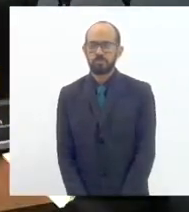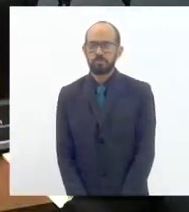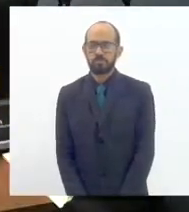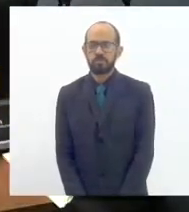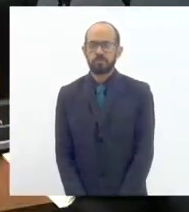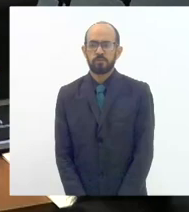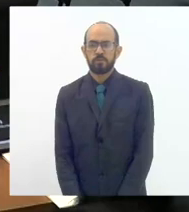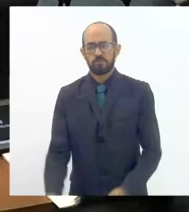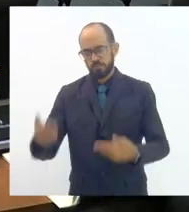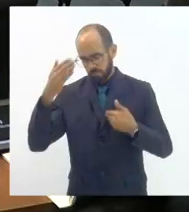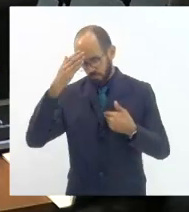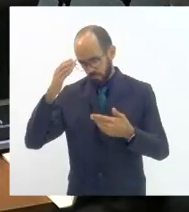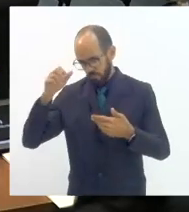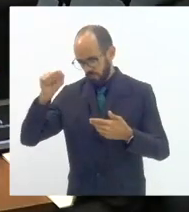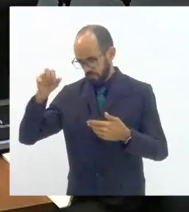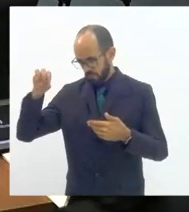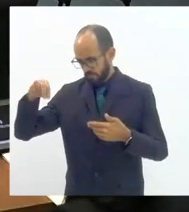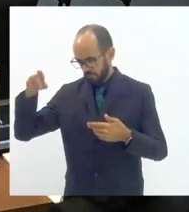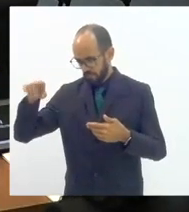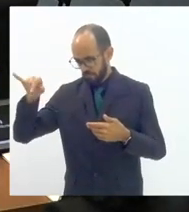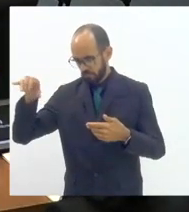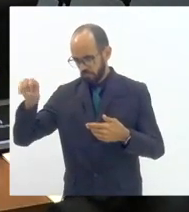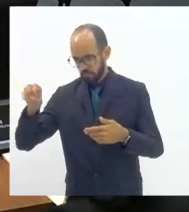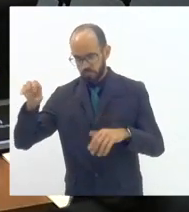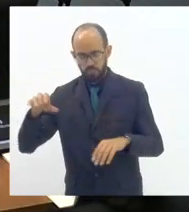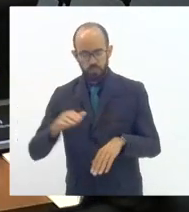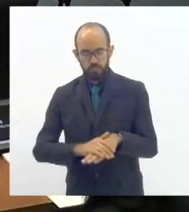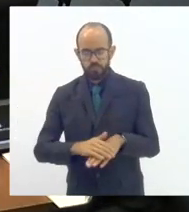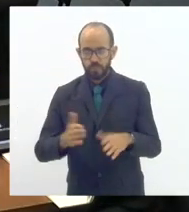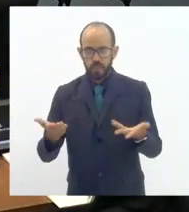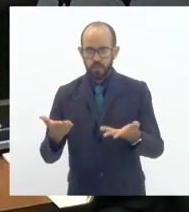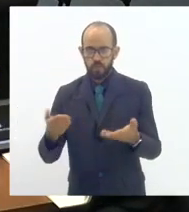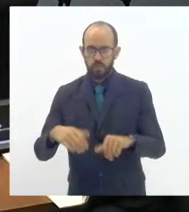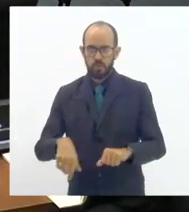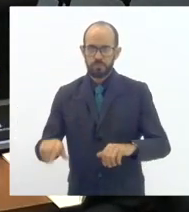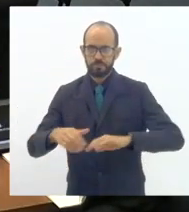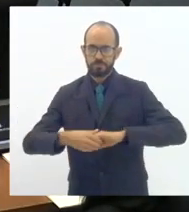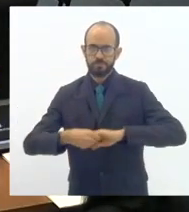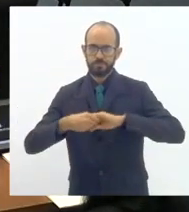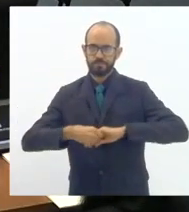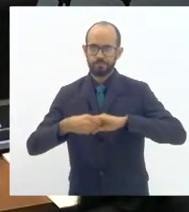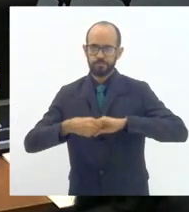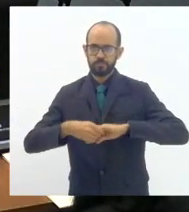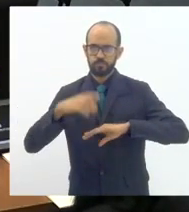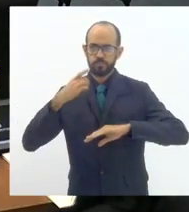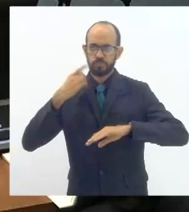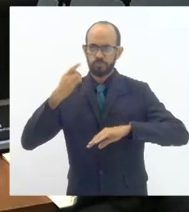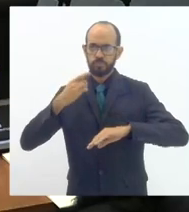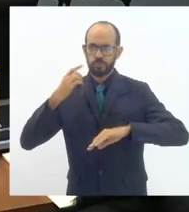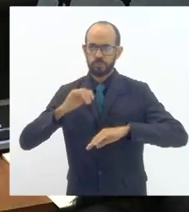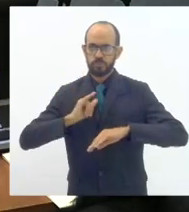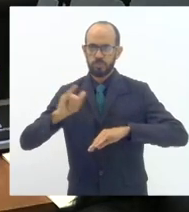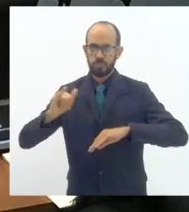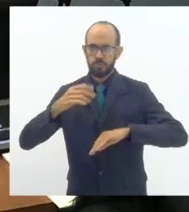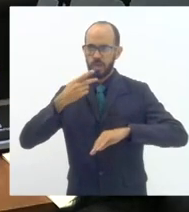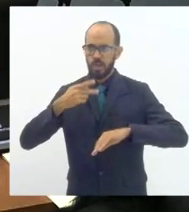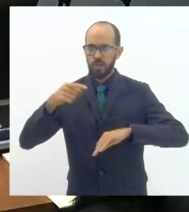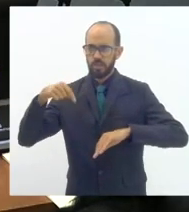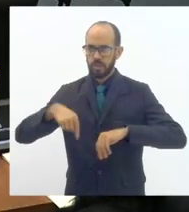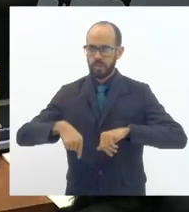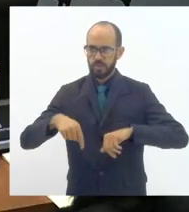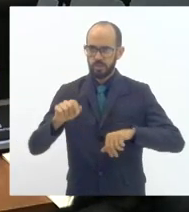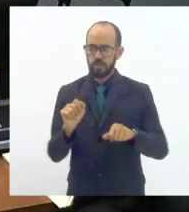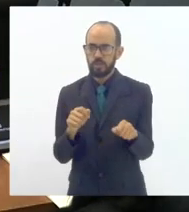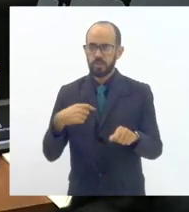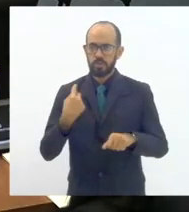Obrigada, Amandio. Vou chamar agora para fazer uma saudação aqui, um deputado que já havia anunciado a presença, e que